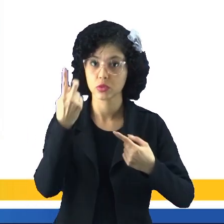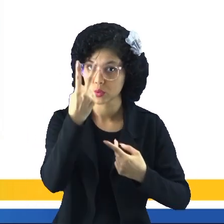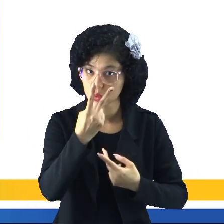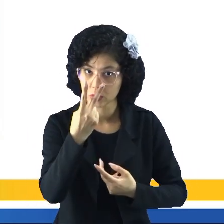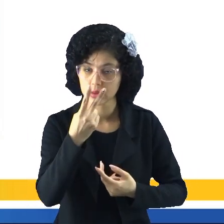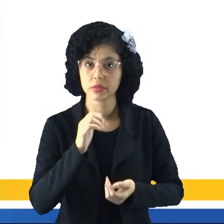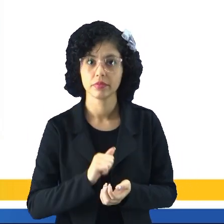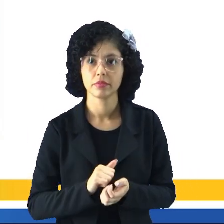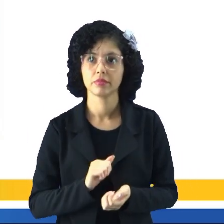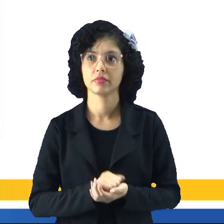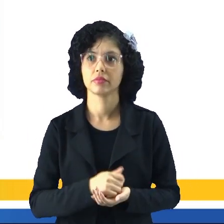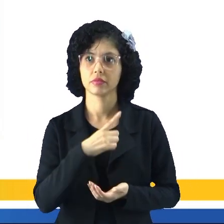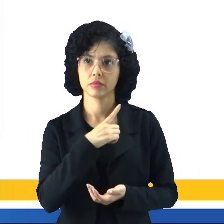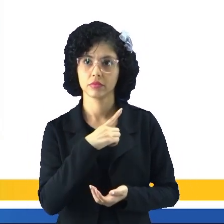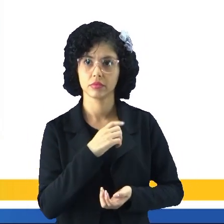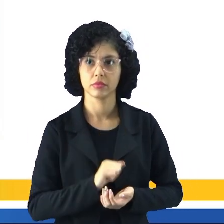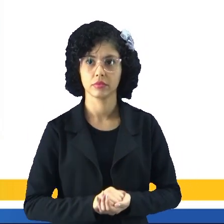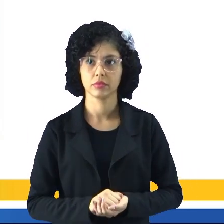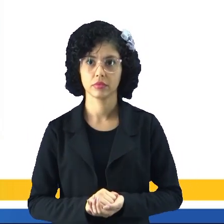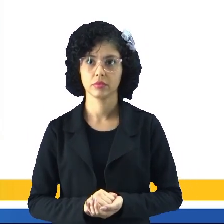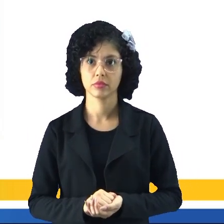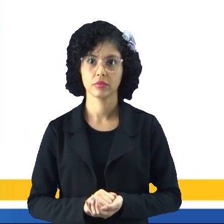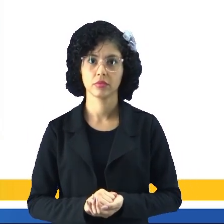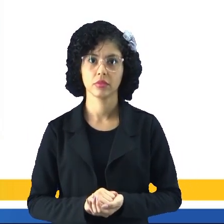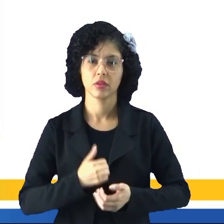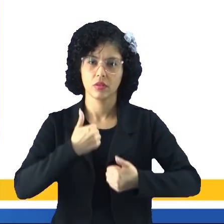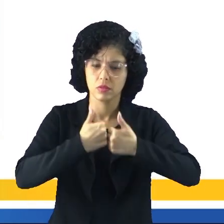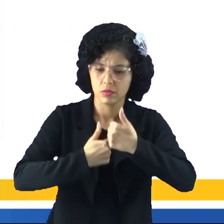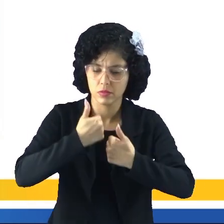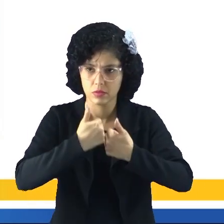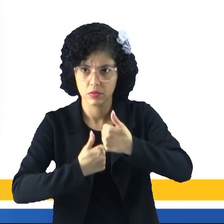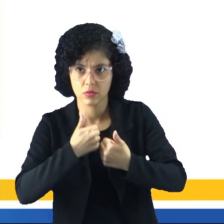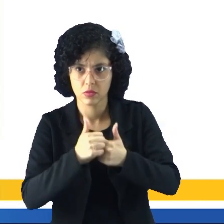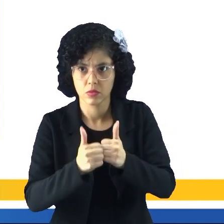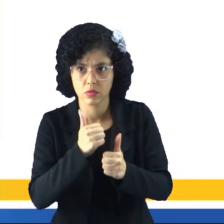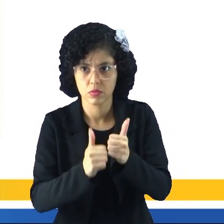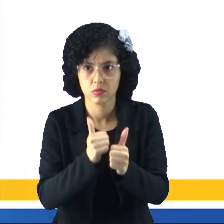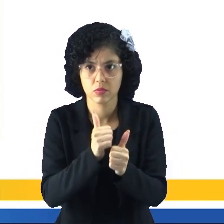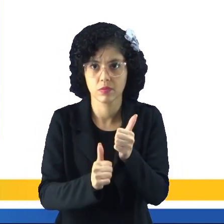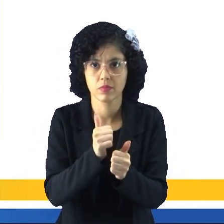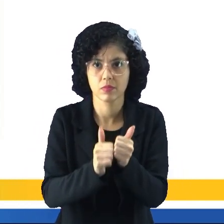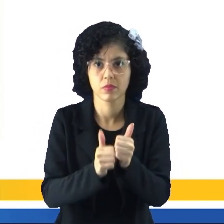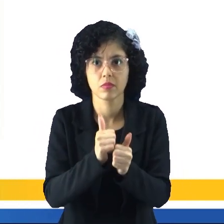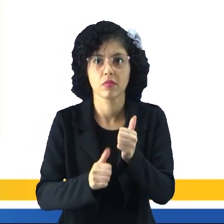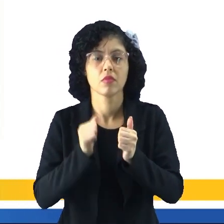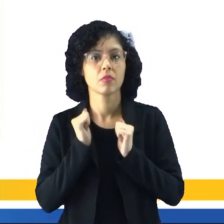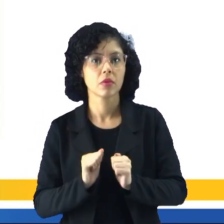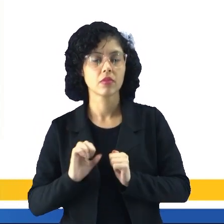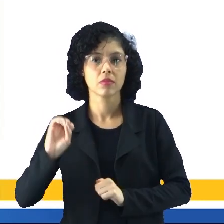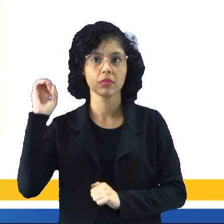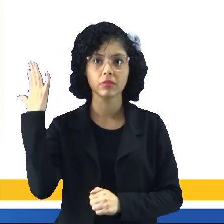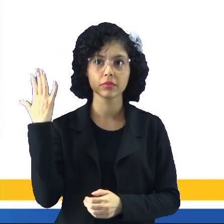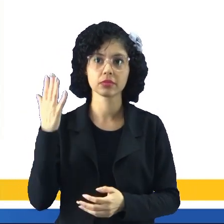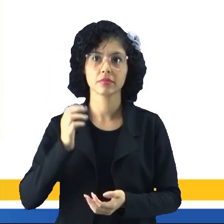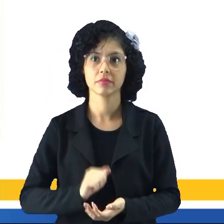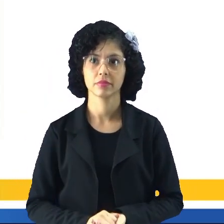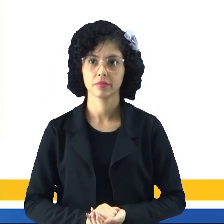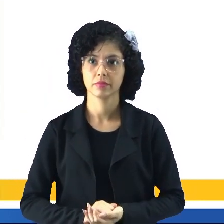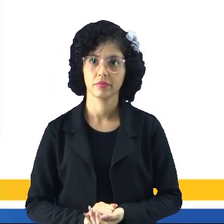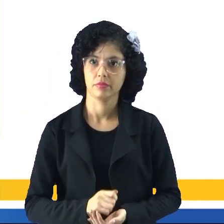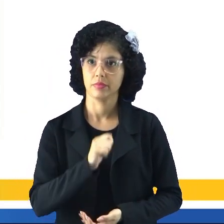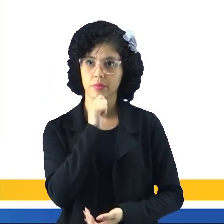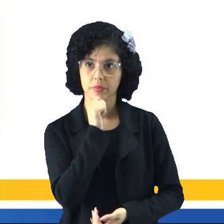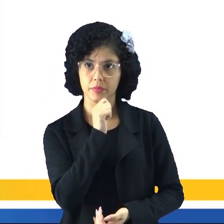2 corpos são atritados, ou quando a gente esfrega, né, um objeto um no outro, que pode ocorrer justamente